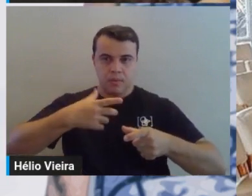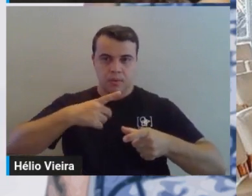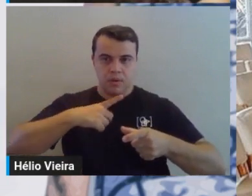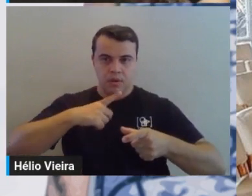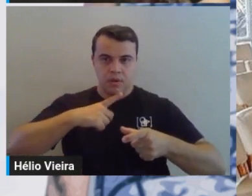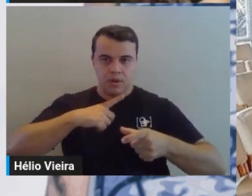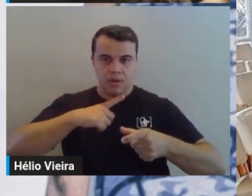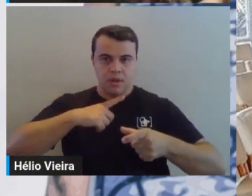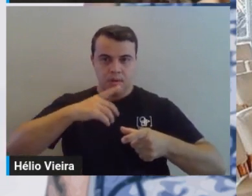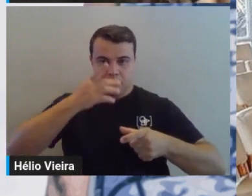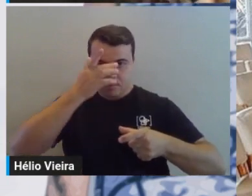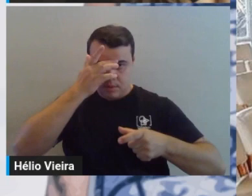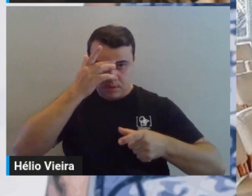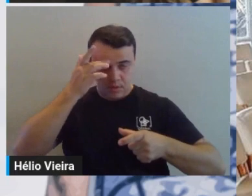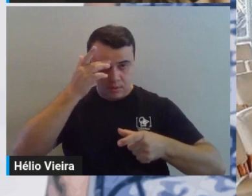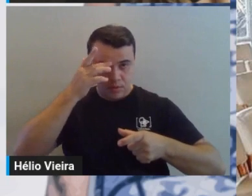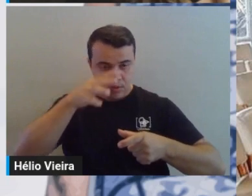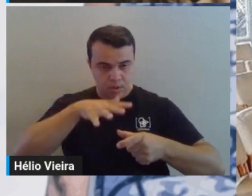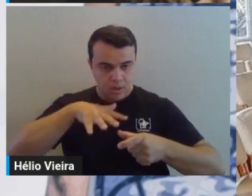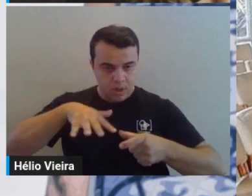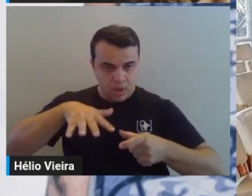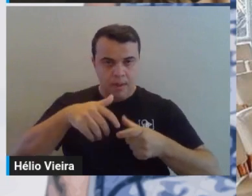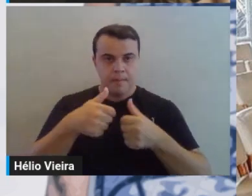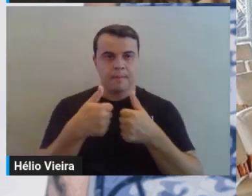pessoas que ficavam ao redor,